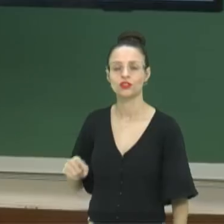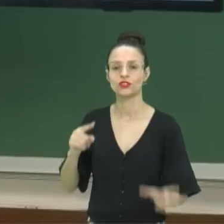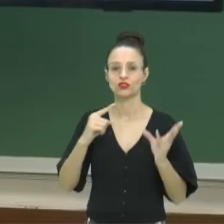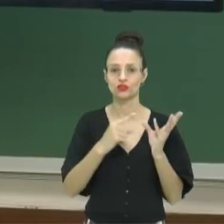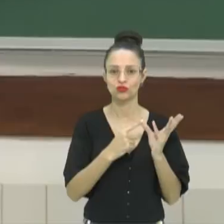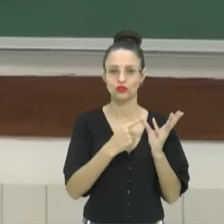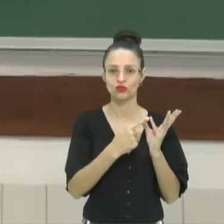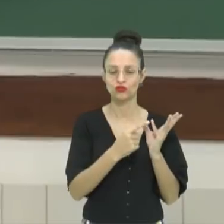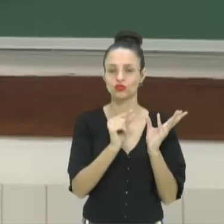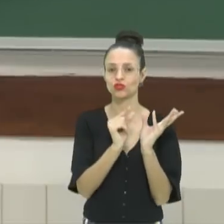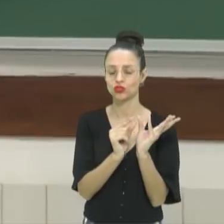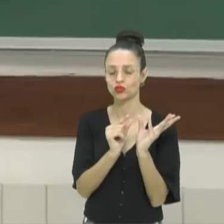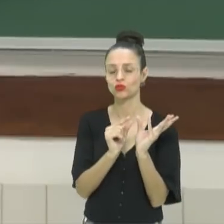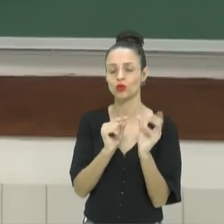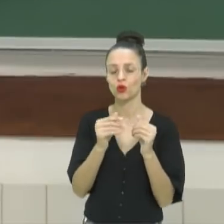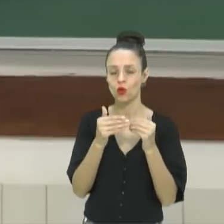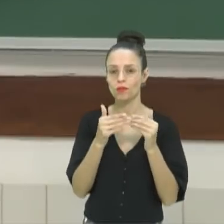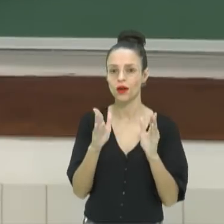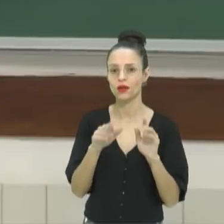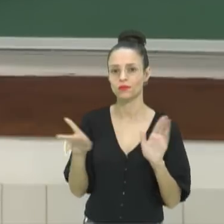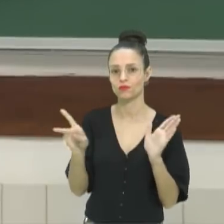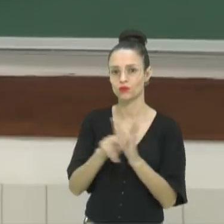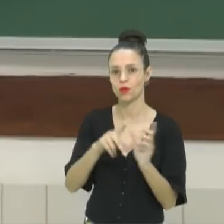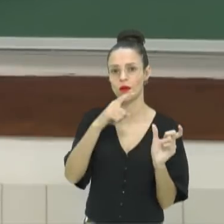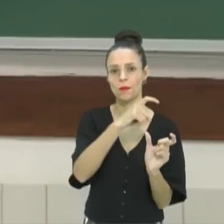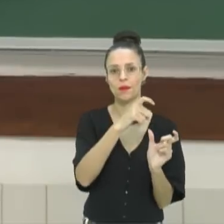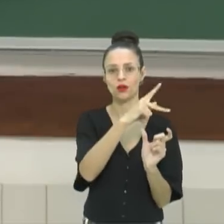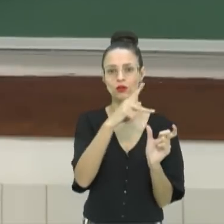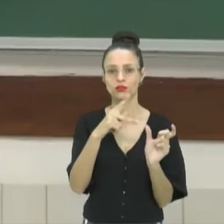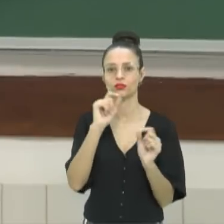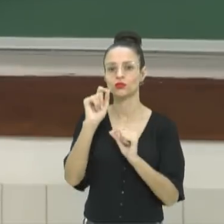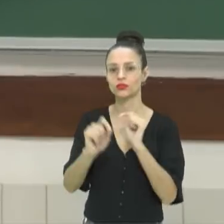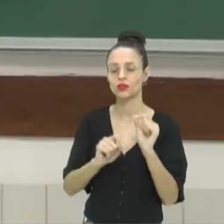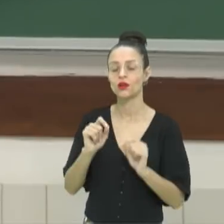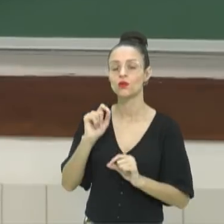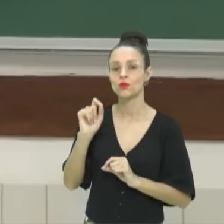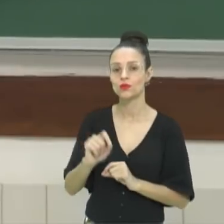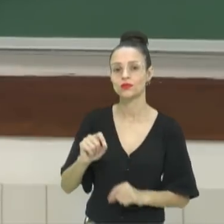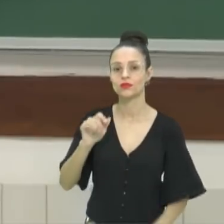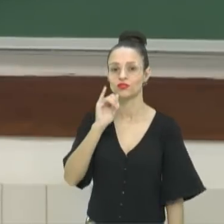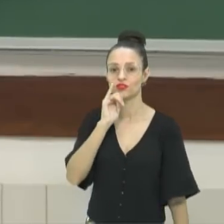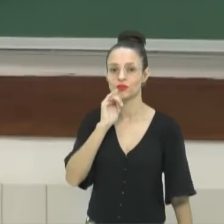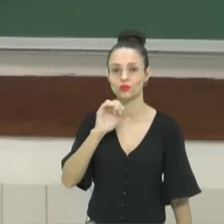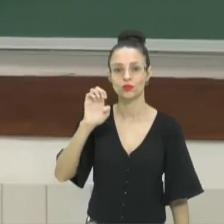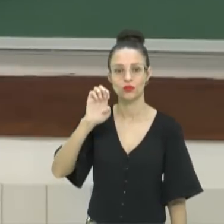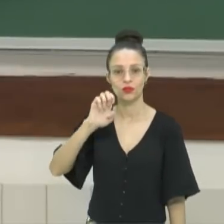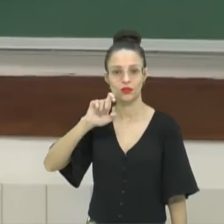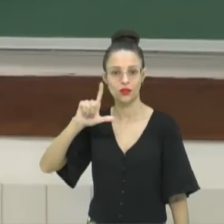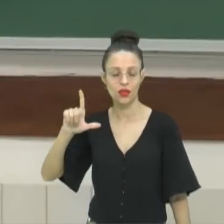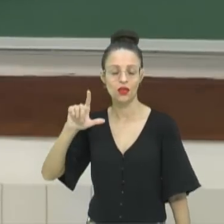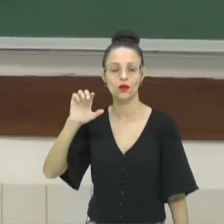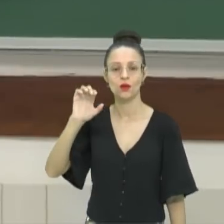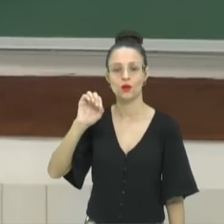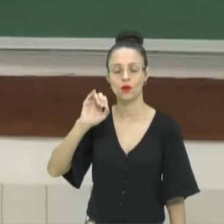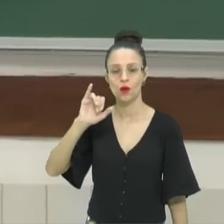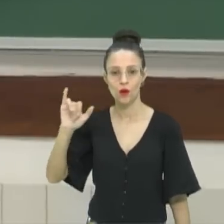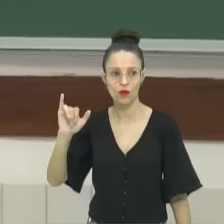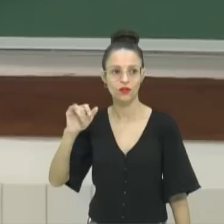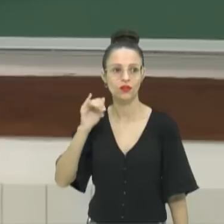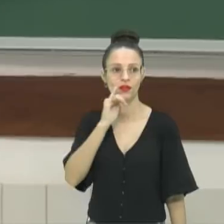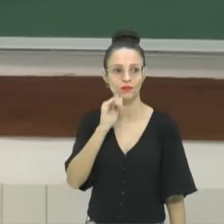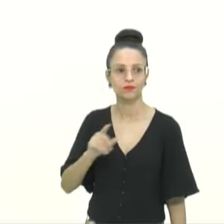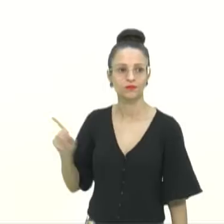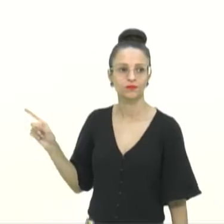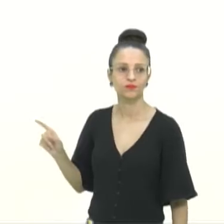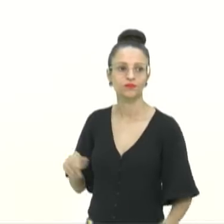ditongos abertos das paroxítonas. Ditongo aberto, professor, é el, oi, né? Olha só,